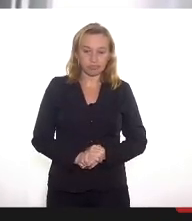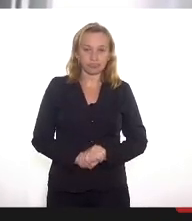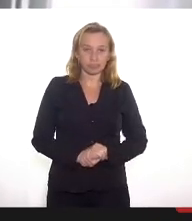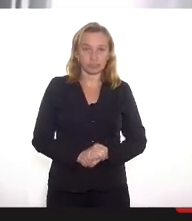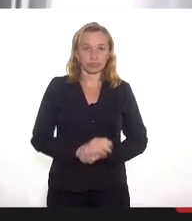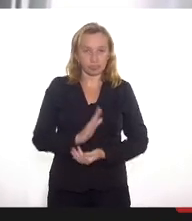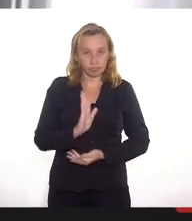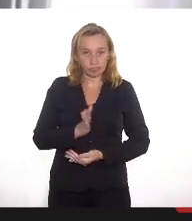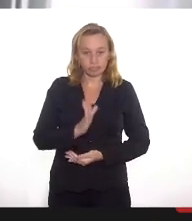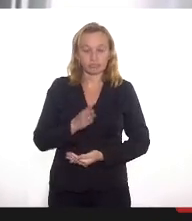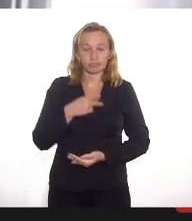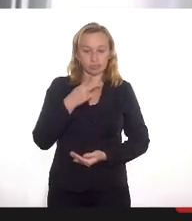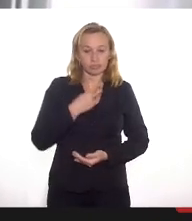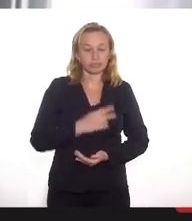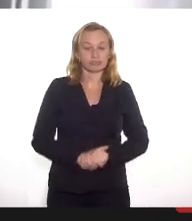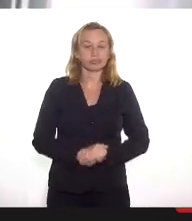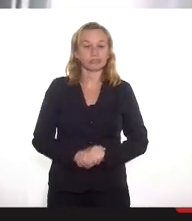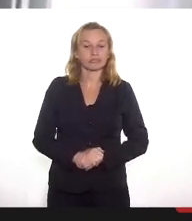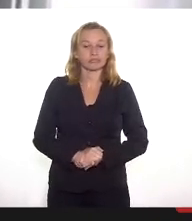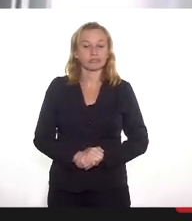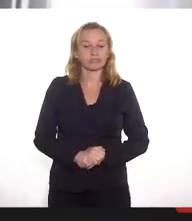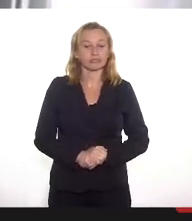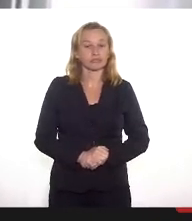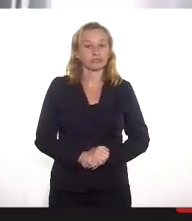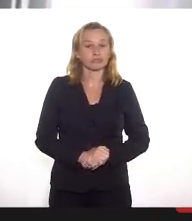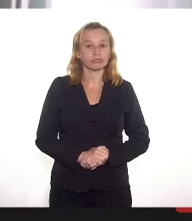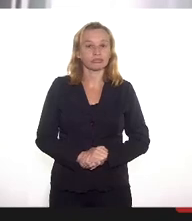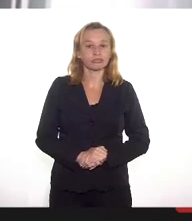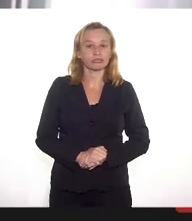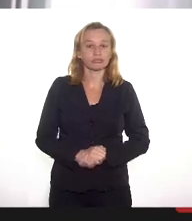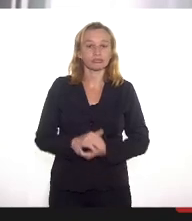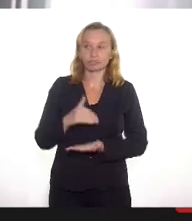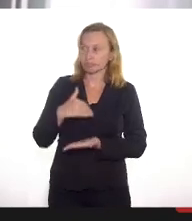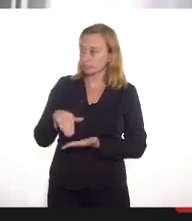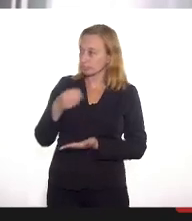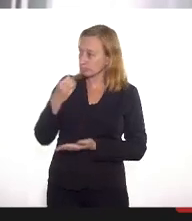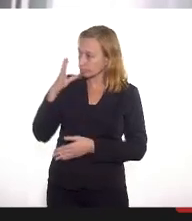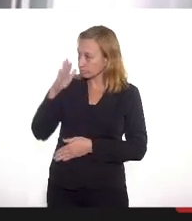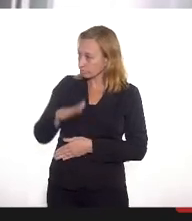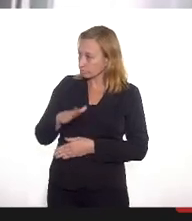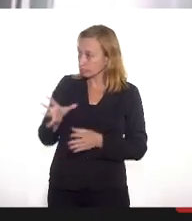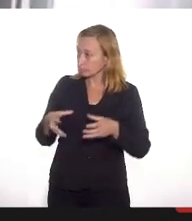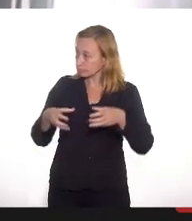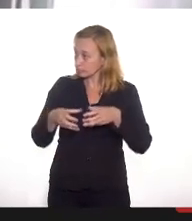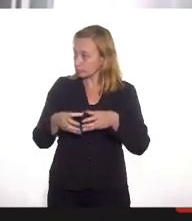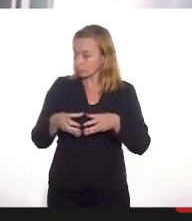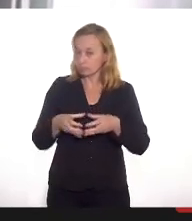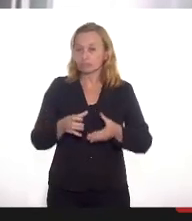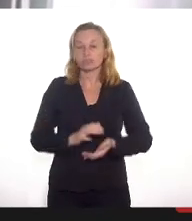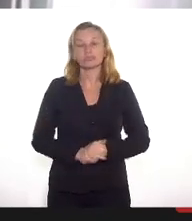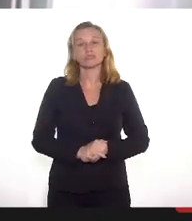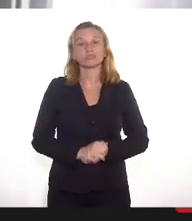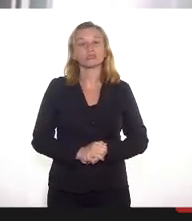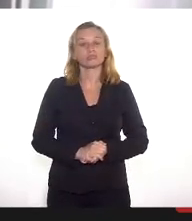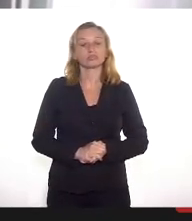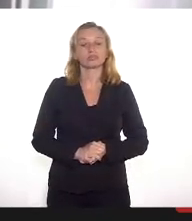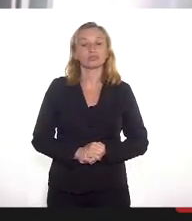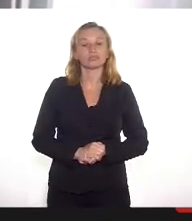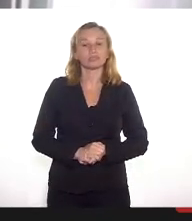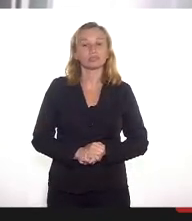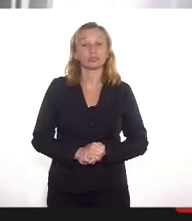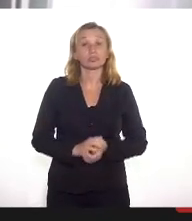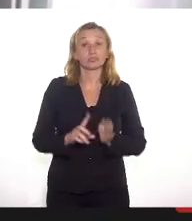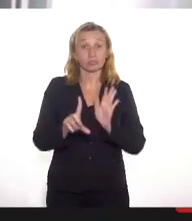foi já vem sendo enfocado mas nós temos secretário Boa tarde um conjunto de um conjunto de